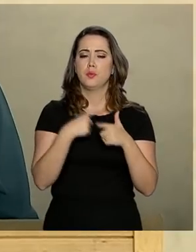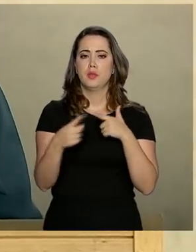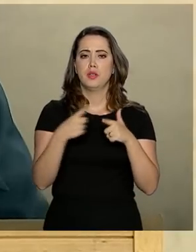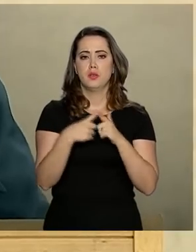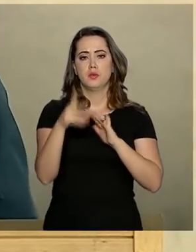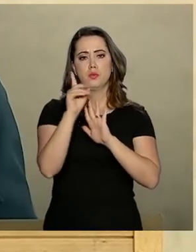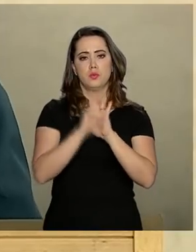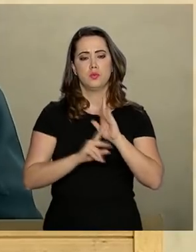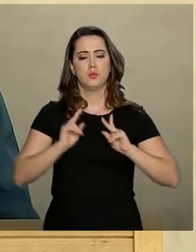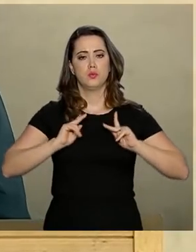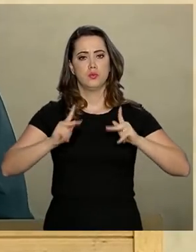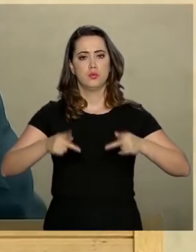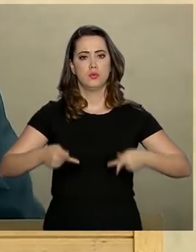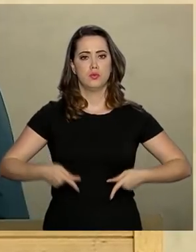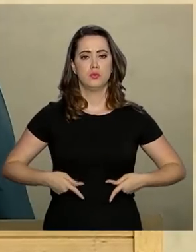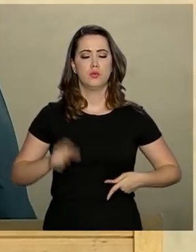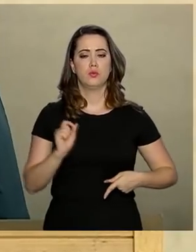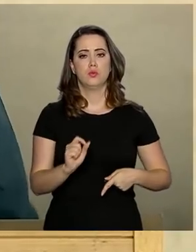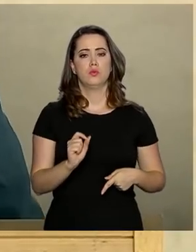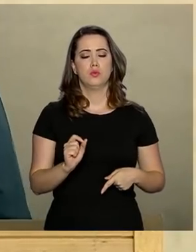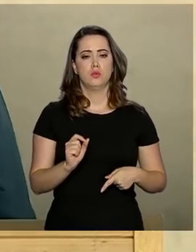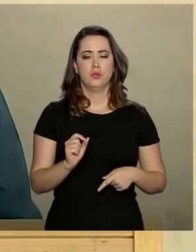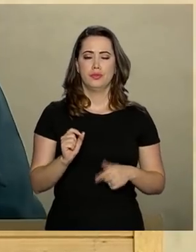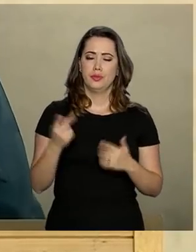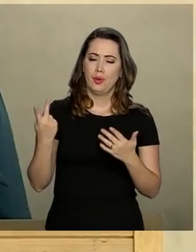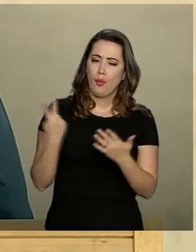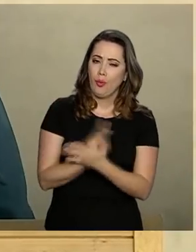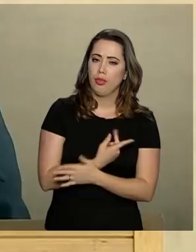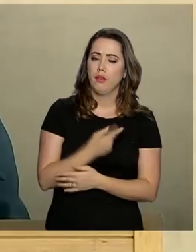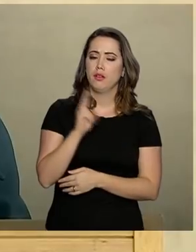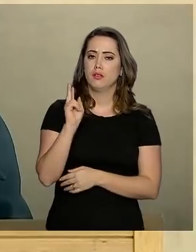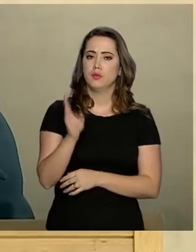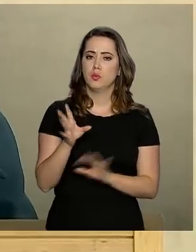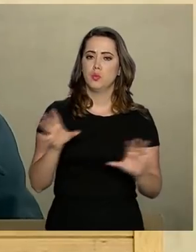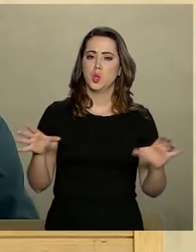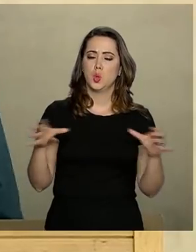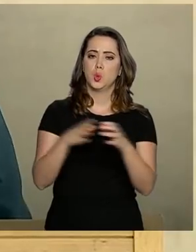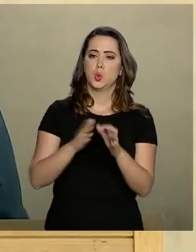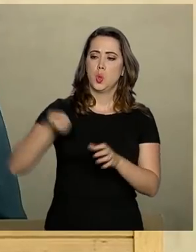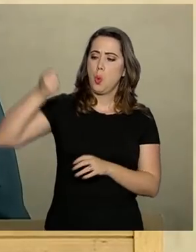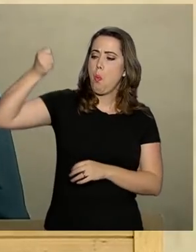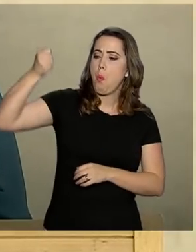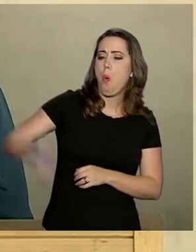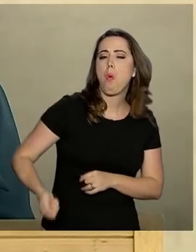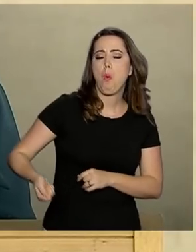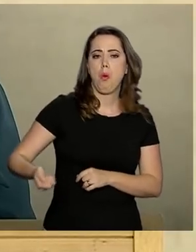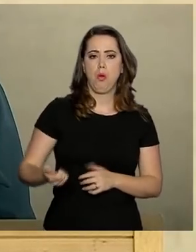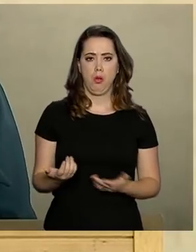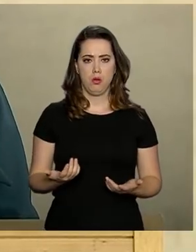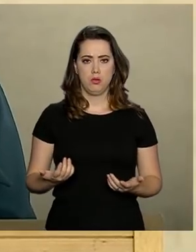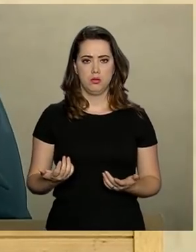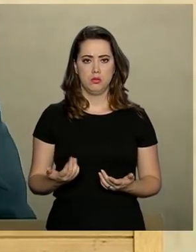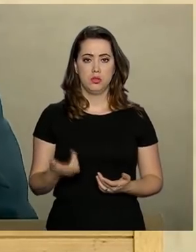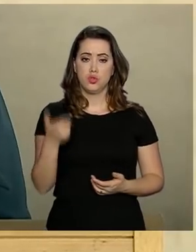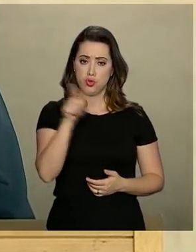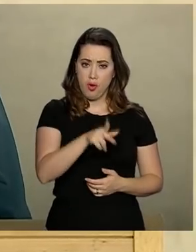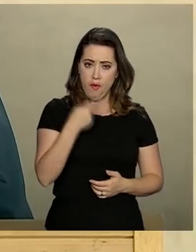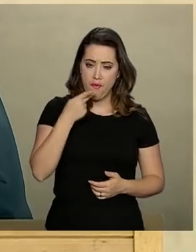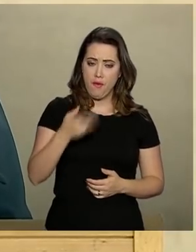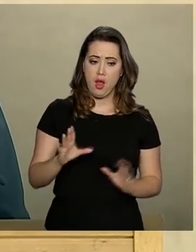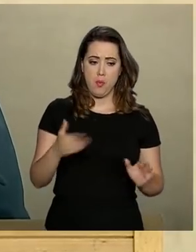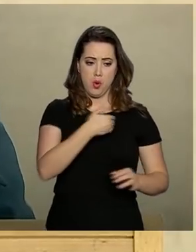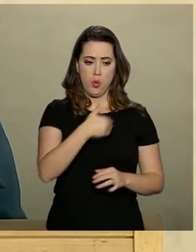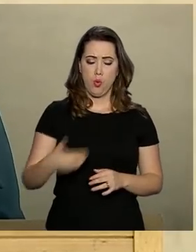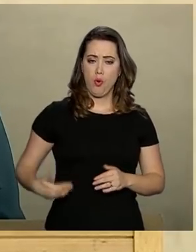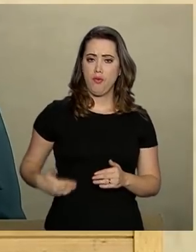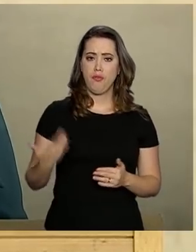de direitos humanos cometidos pelo regime ilegítimo, repito, regime